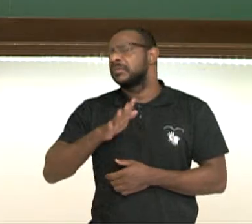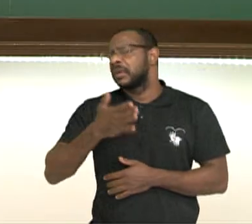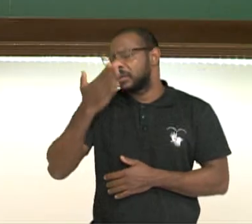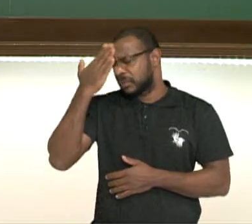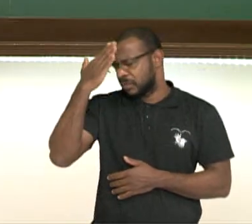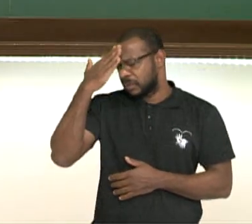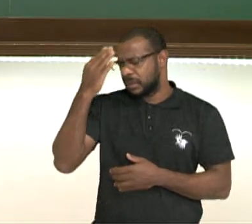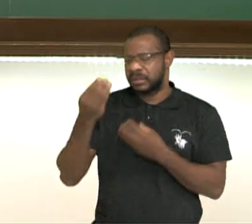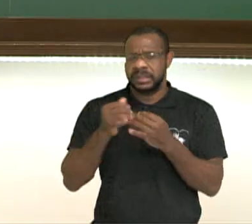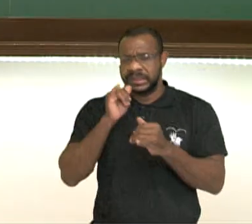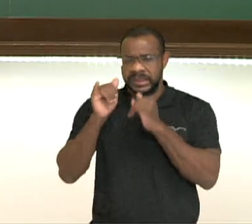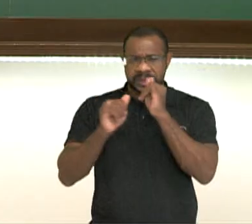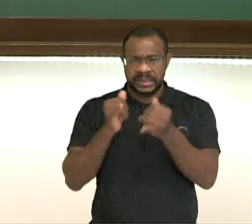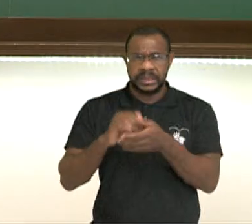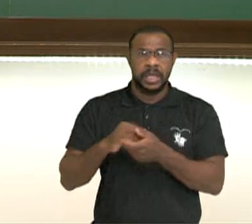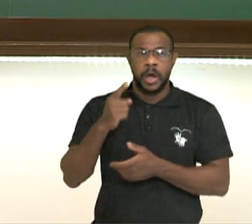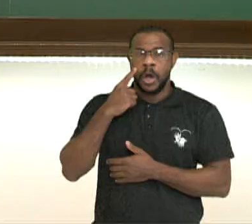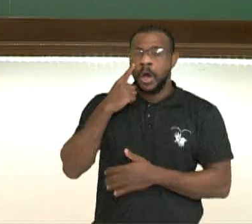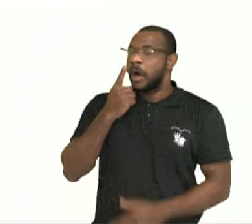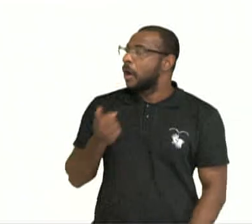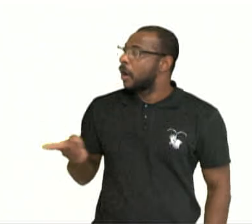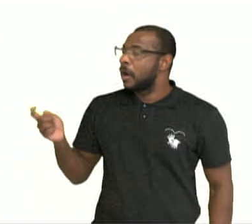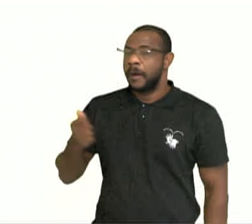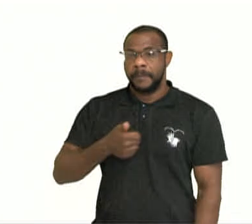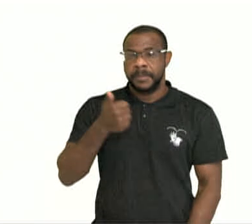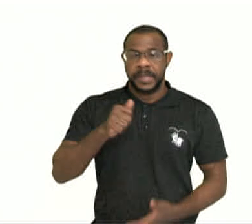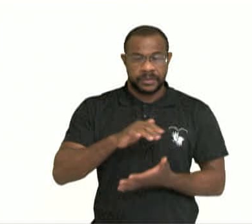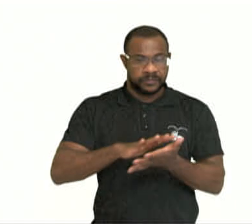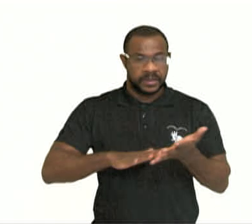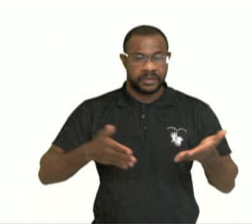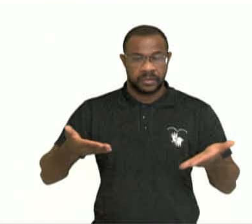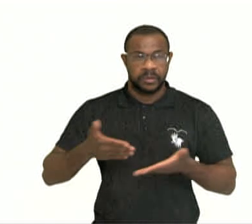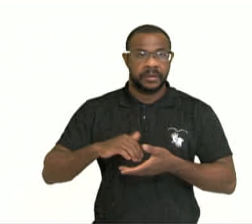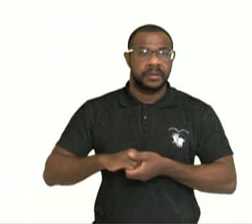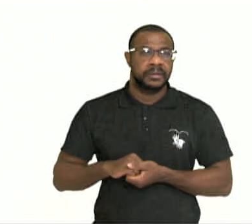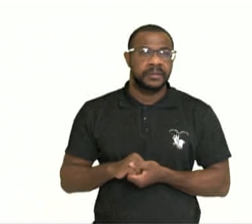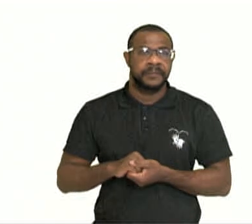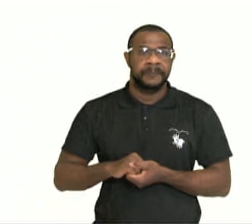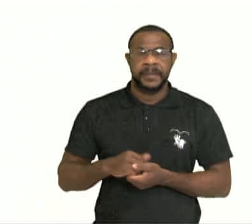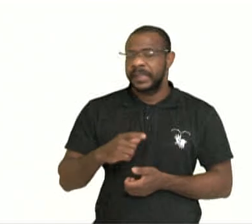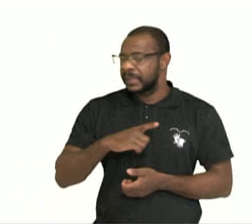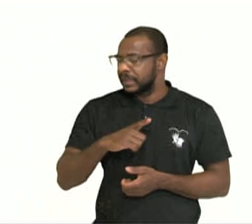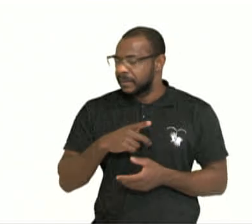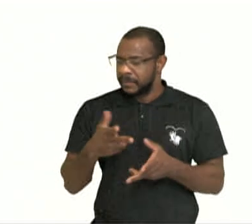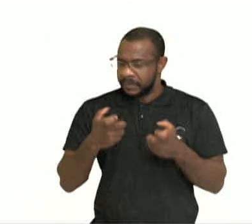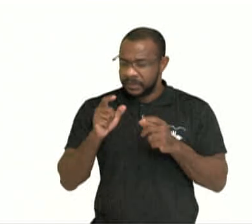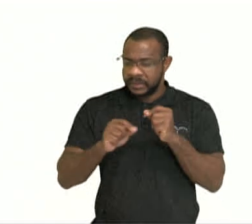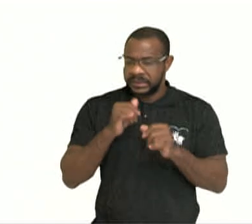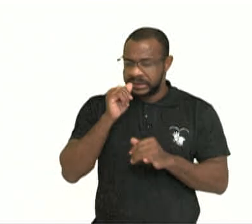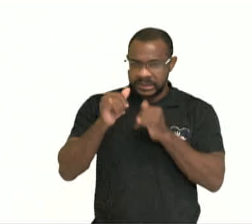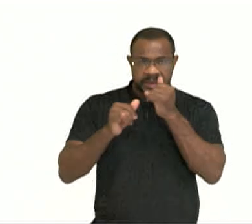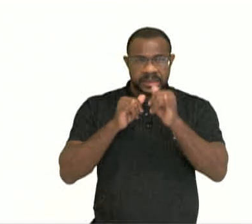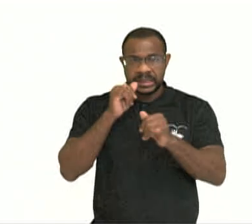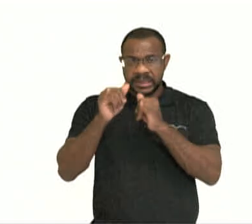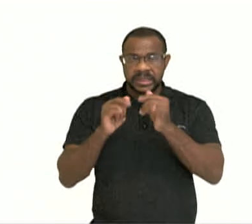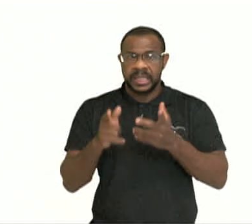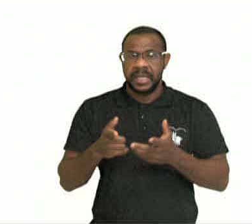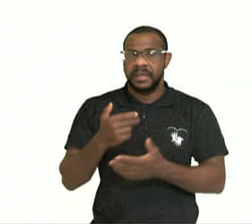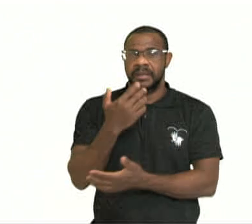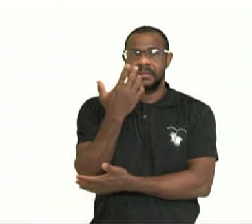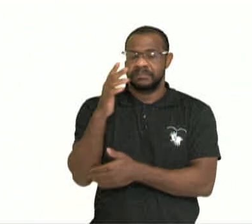as fontes de energia, confere na tela aí a nossa primeira atividade. Tendo em vista que as fontes de energia são recursos